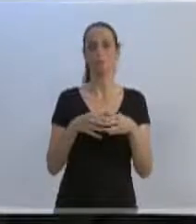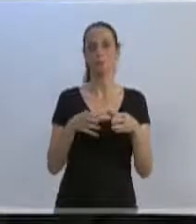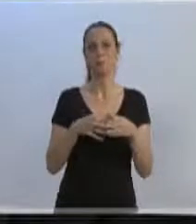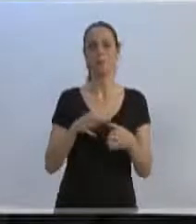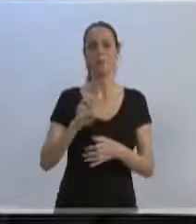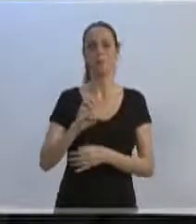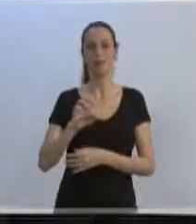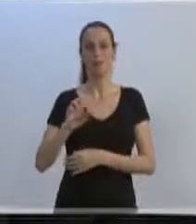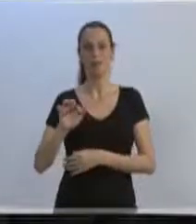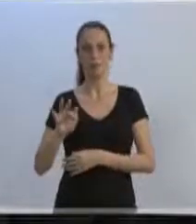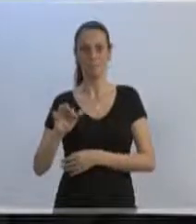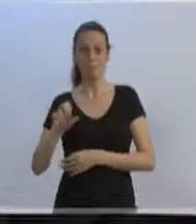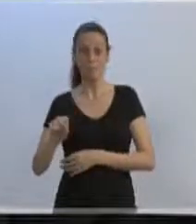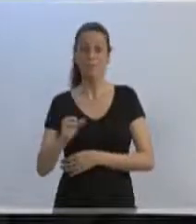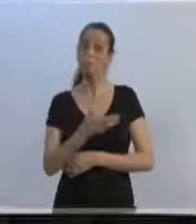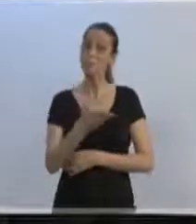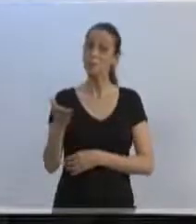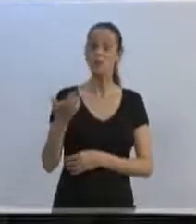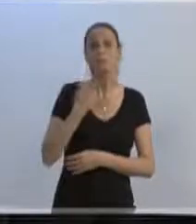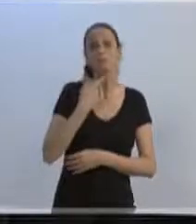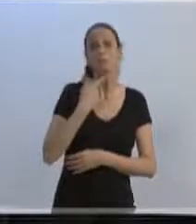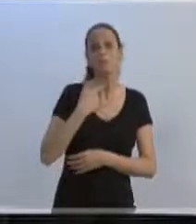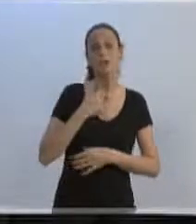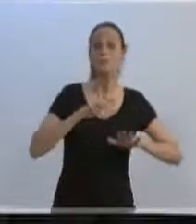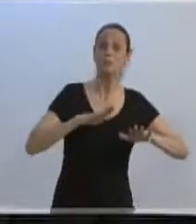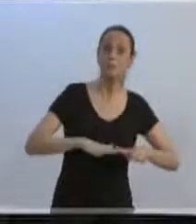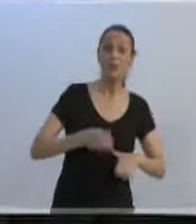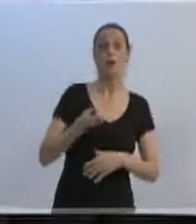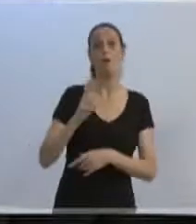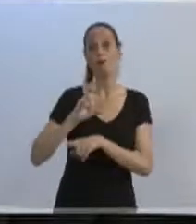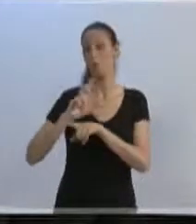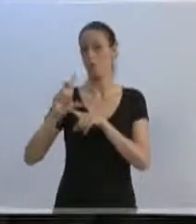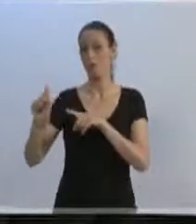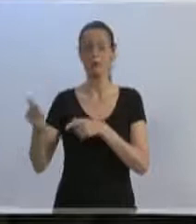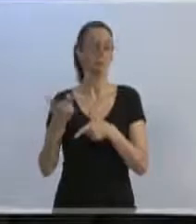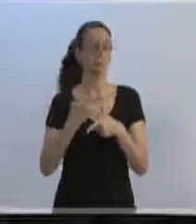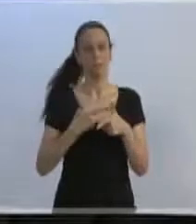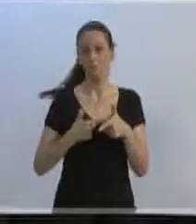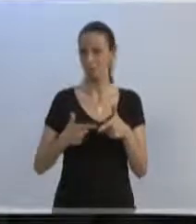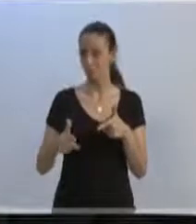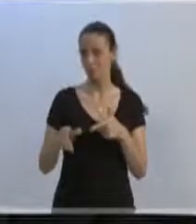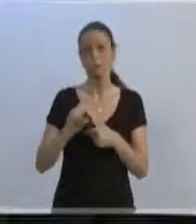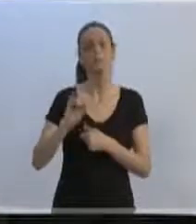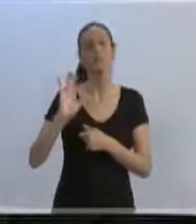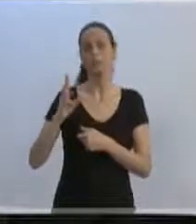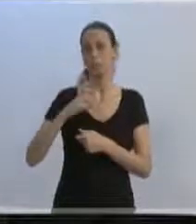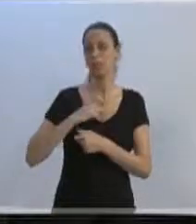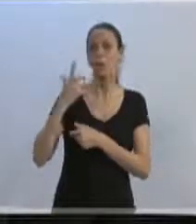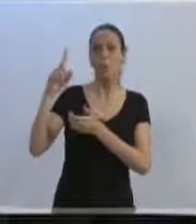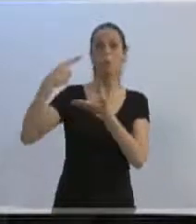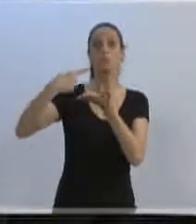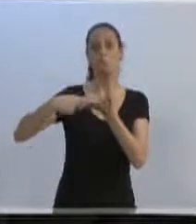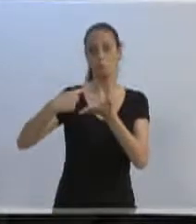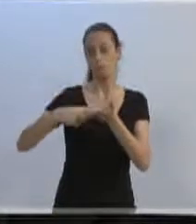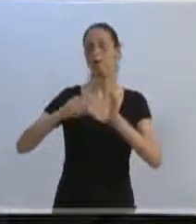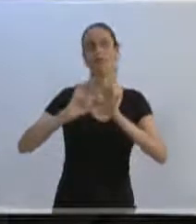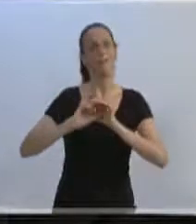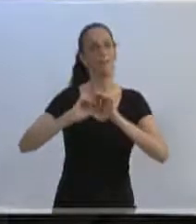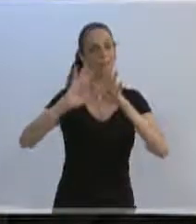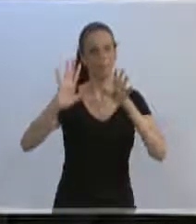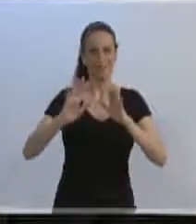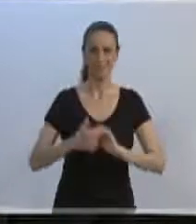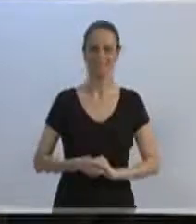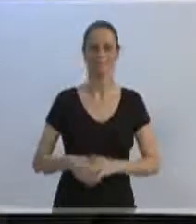senhora sinta-se à vontade de se quiser ficar aqui conosco com o nosso trabalho ou se tem agenda a ser feita a senhora está